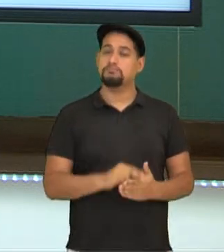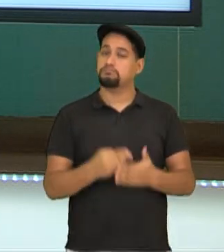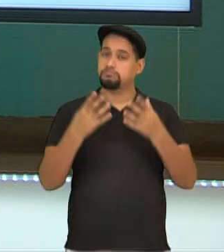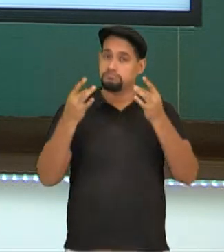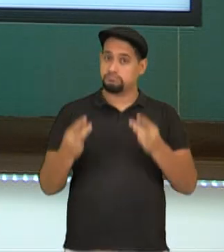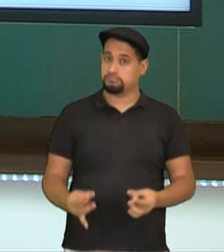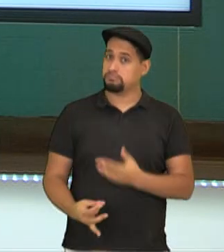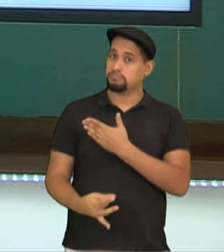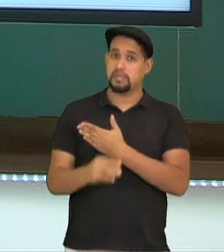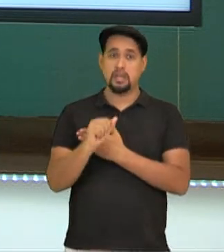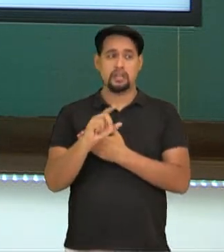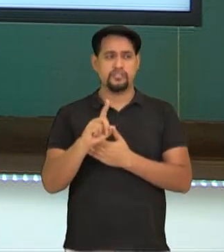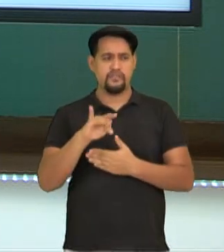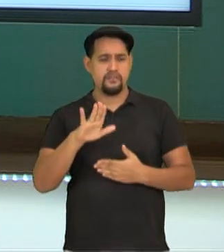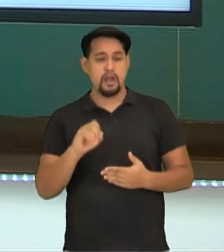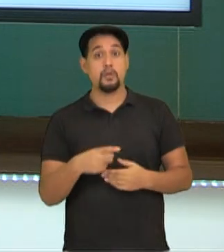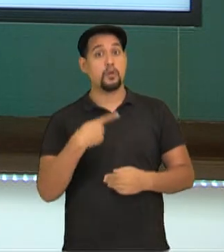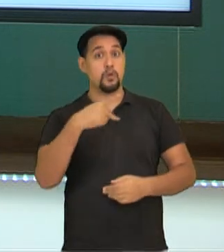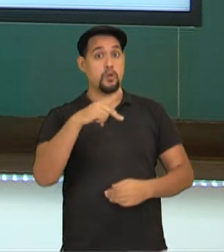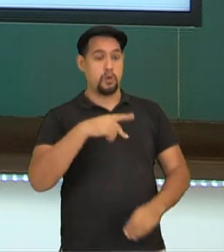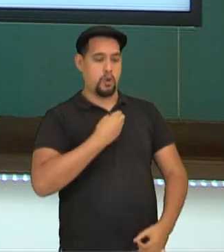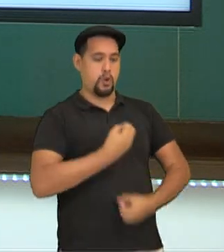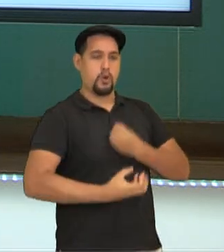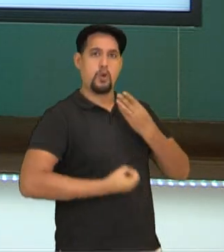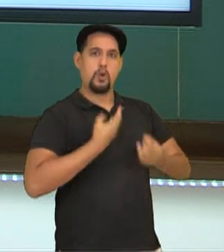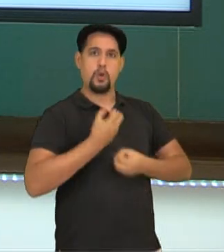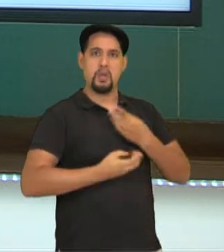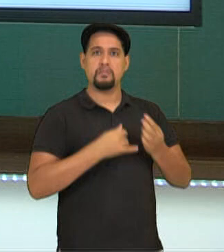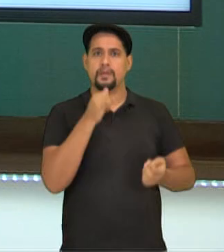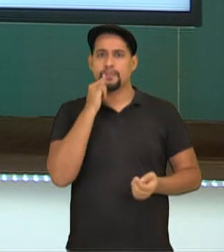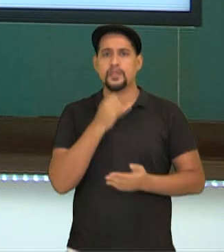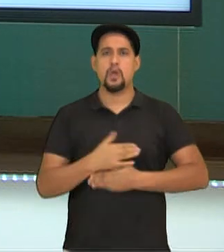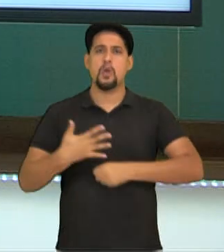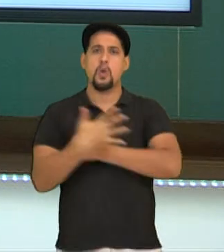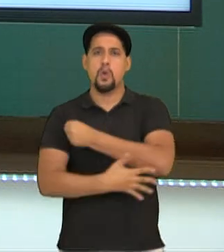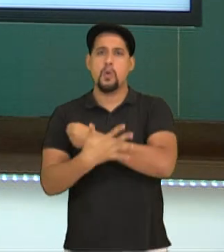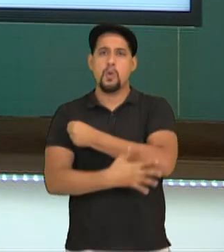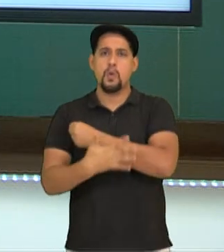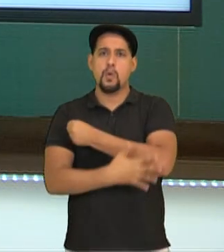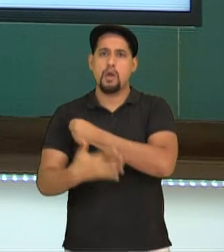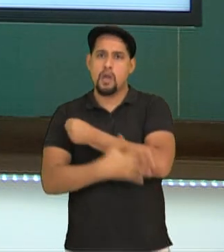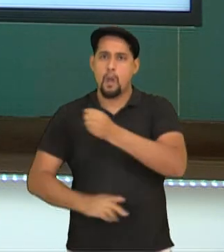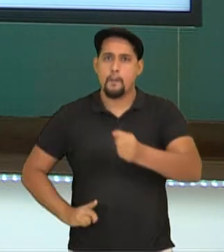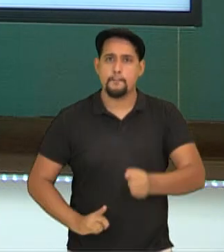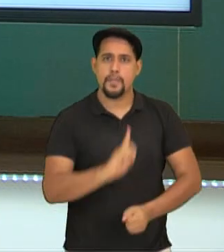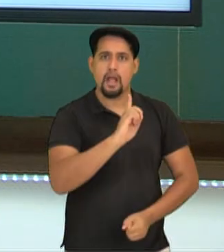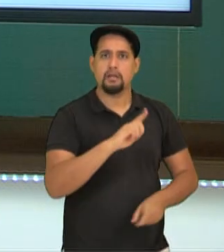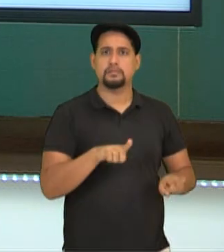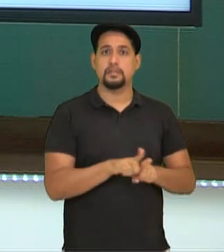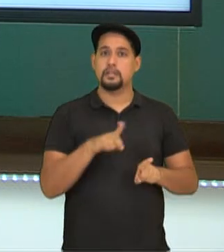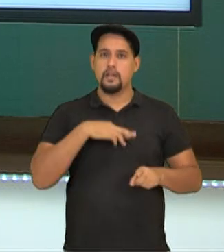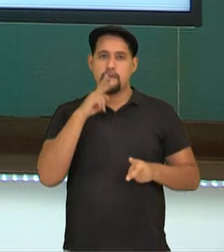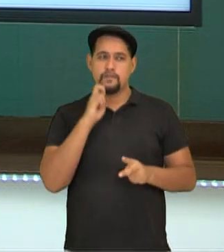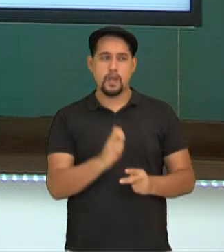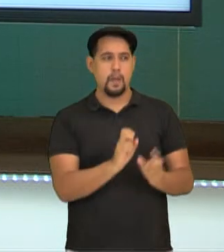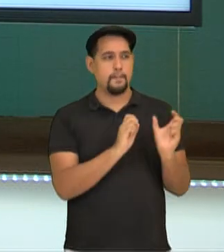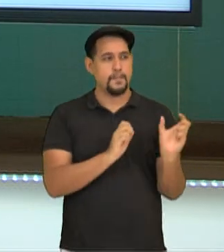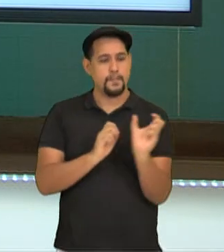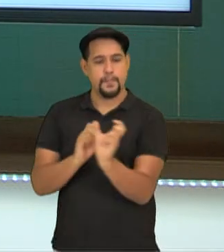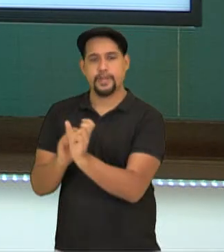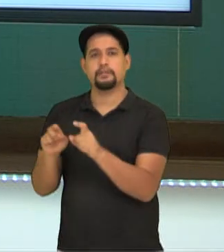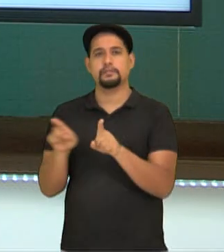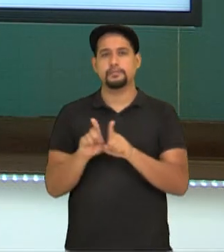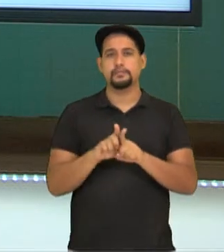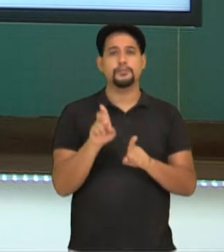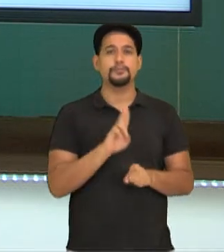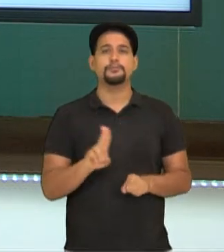advérbios no seu poema, Então, o trem parte, daí vem aqui, tá vendo as lacunas? O bufa apita